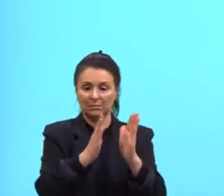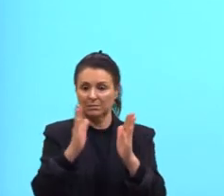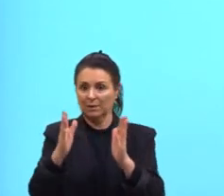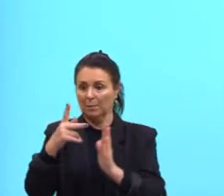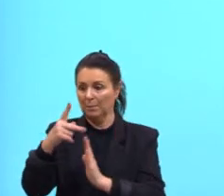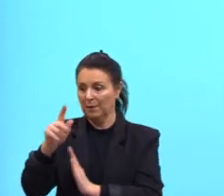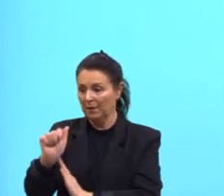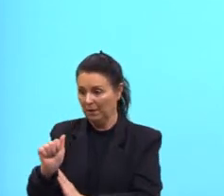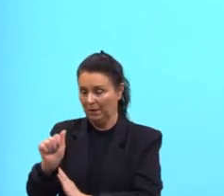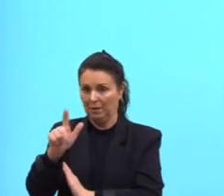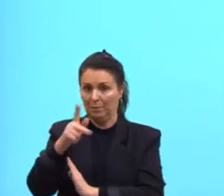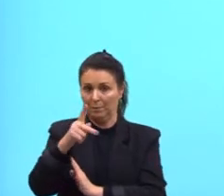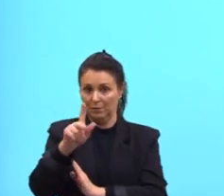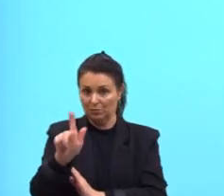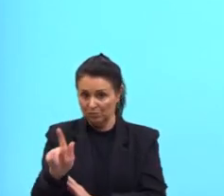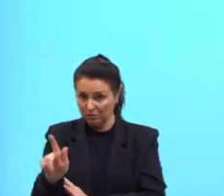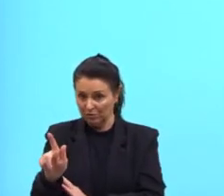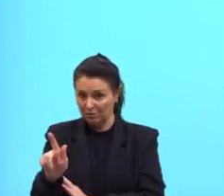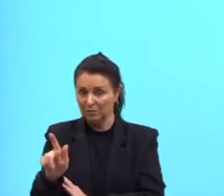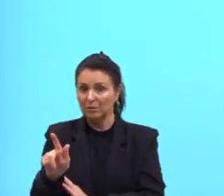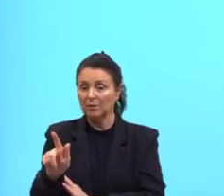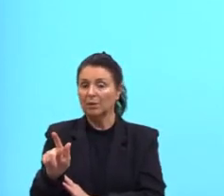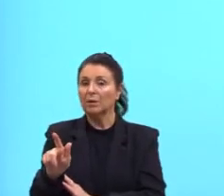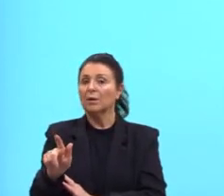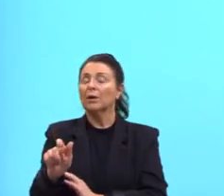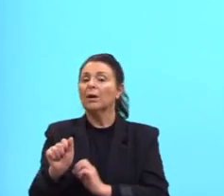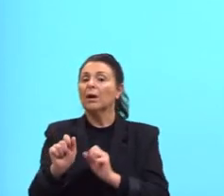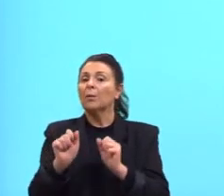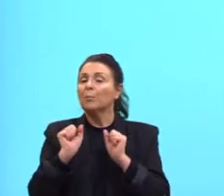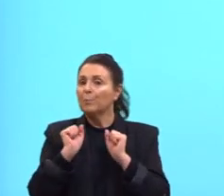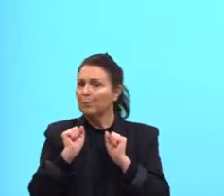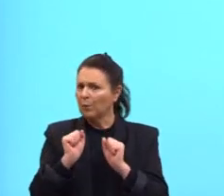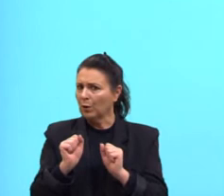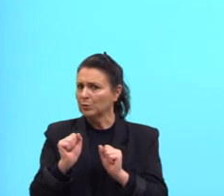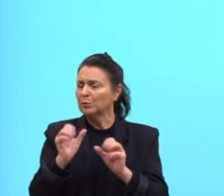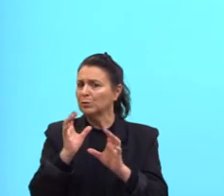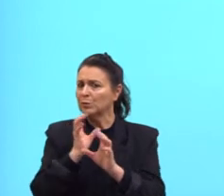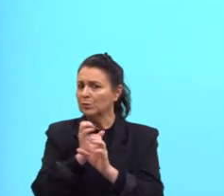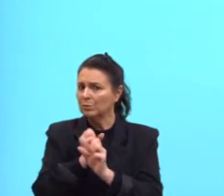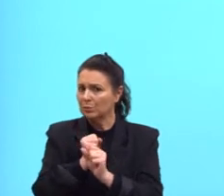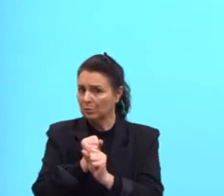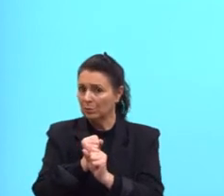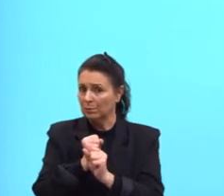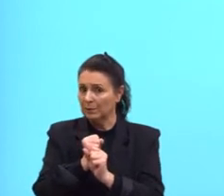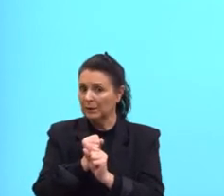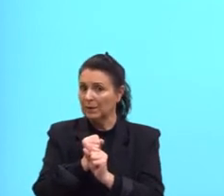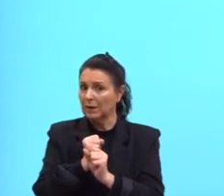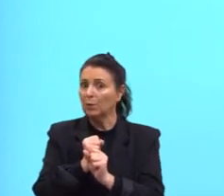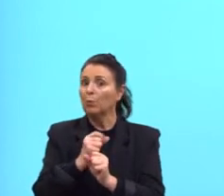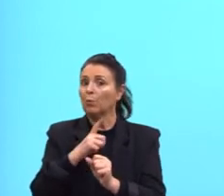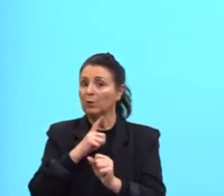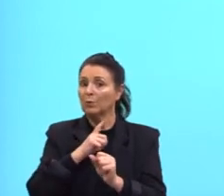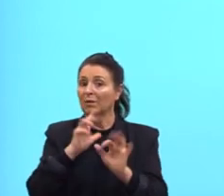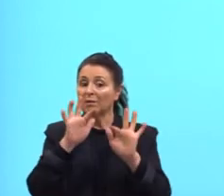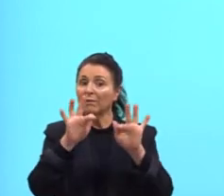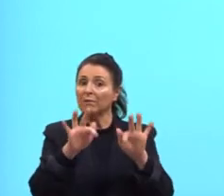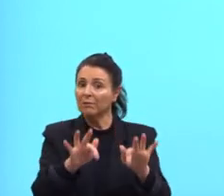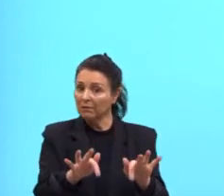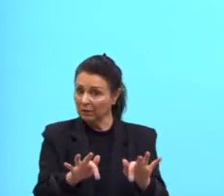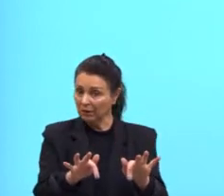para uma pa quanto para uma PG nós só podemos somar os termos quando eles forem finitos